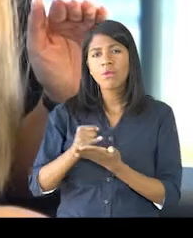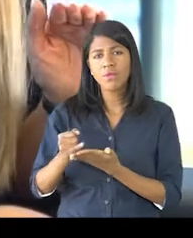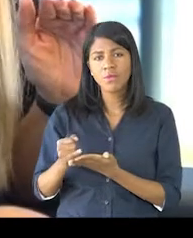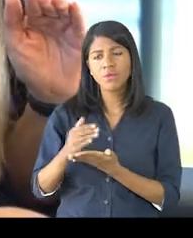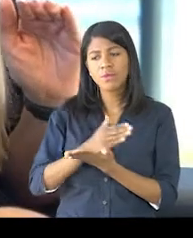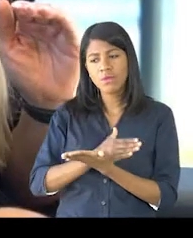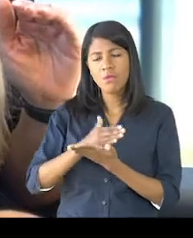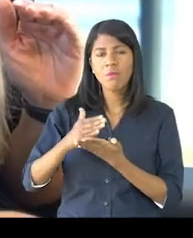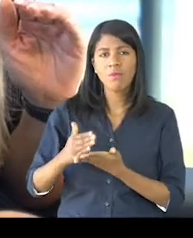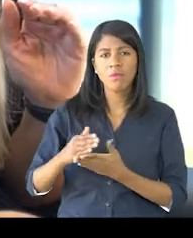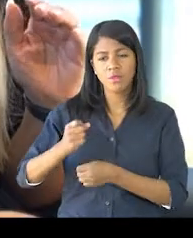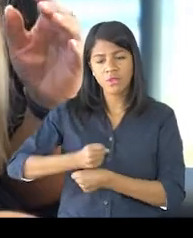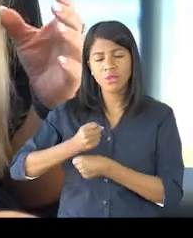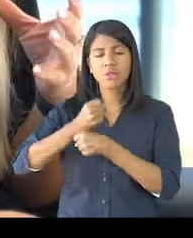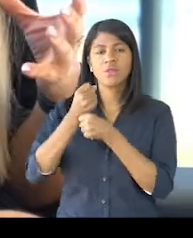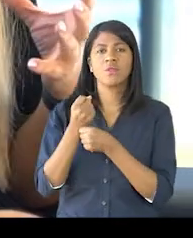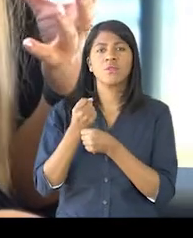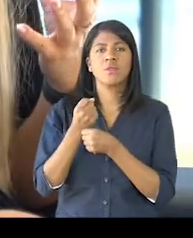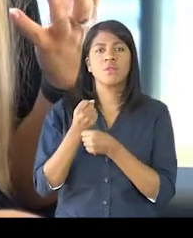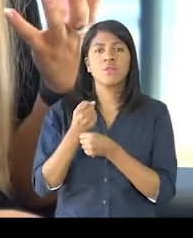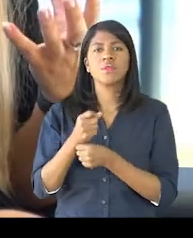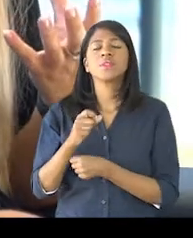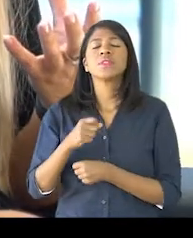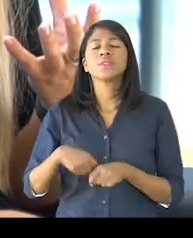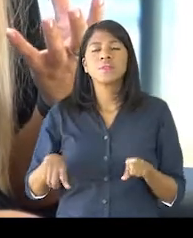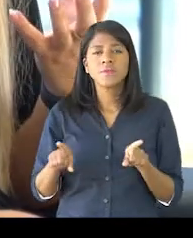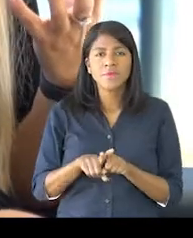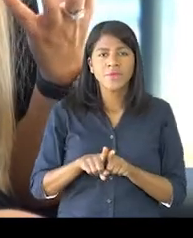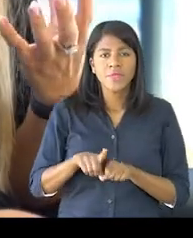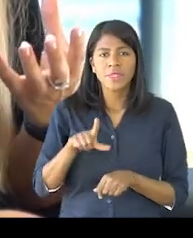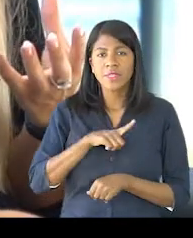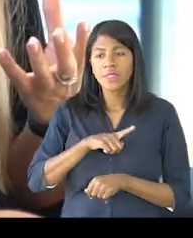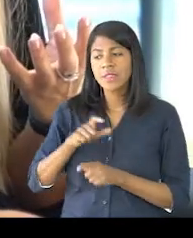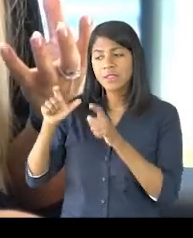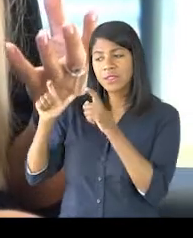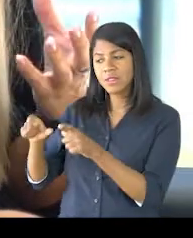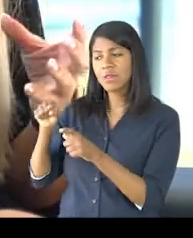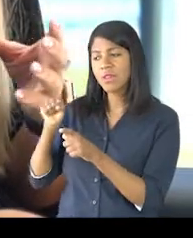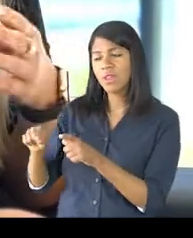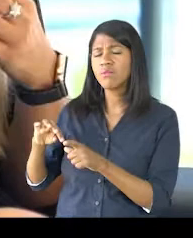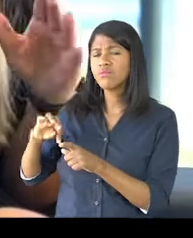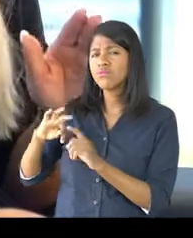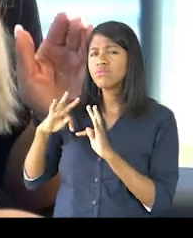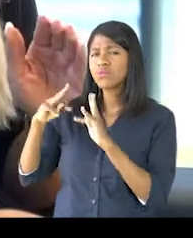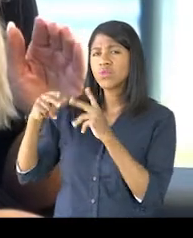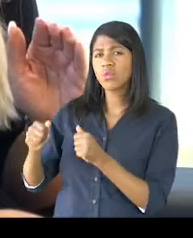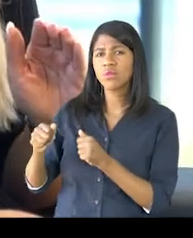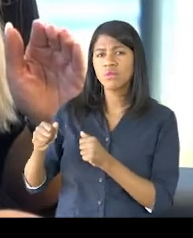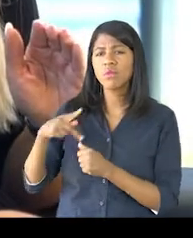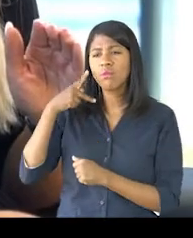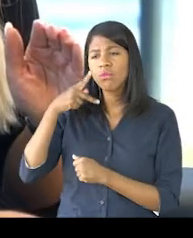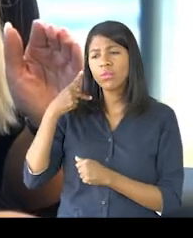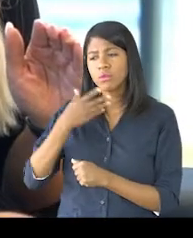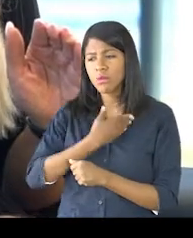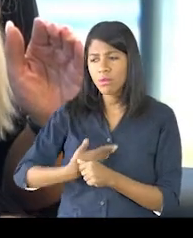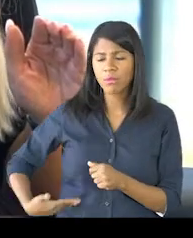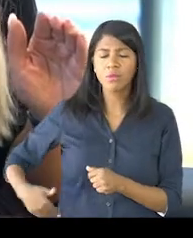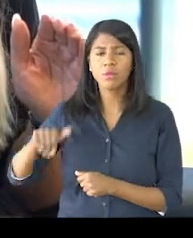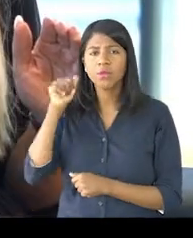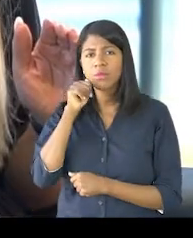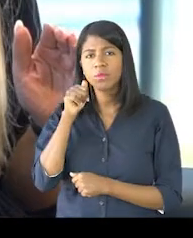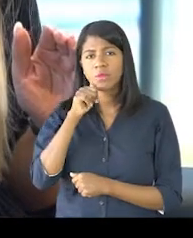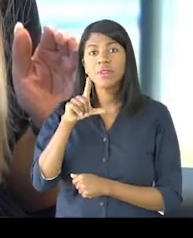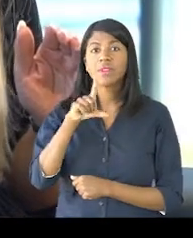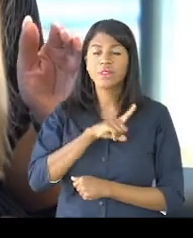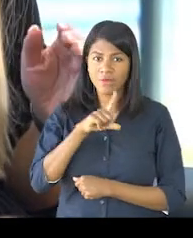de início das obras, onde vai atender e ter nesse espaço todas as políticas públicas para as mulheres. Então